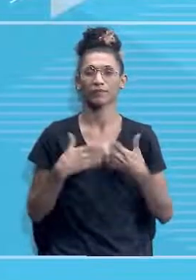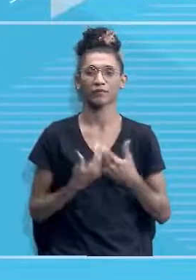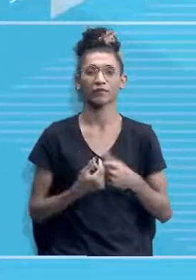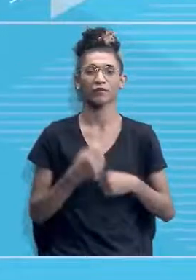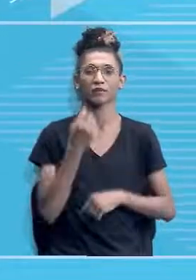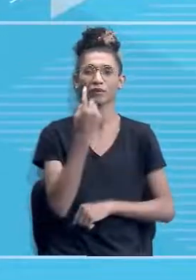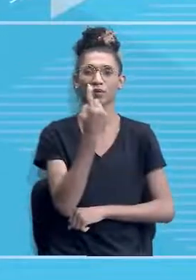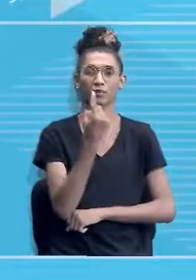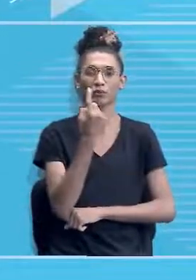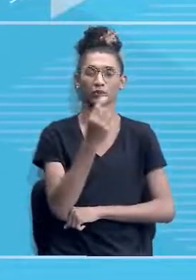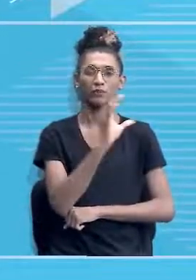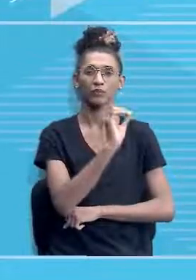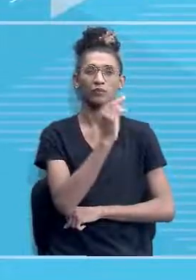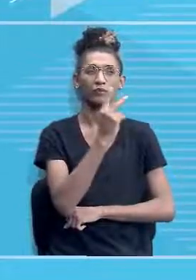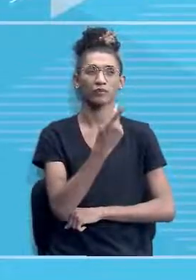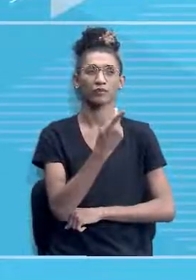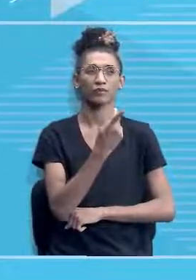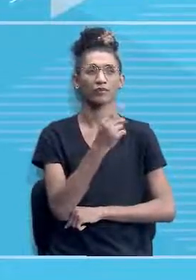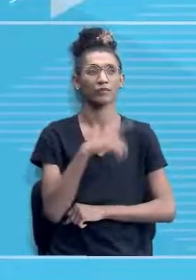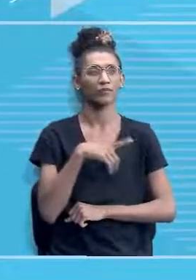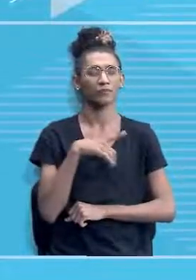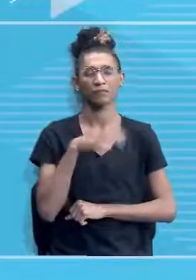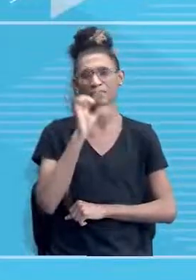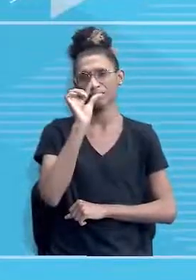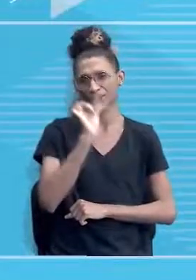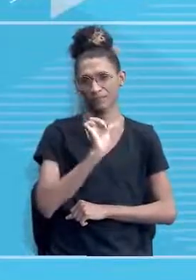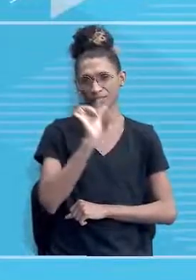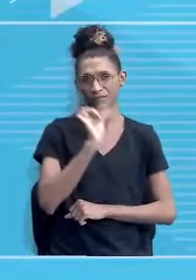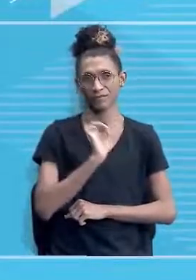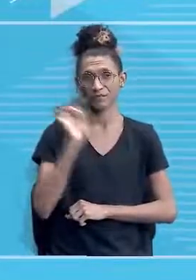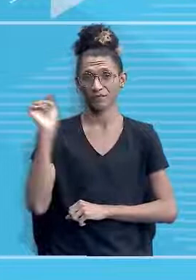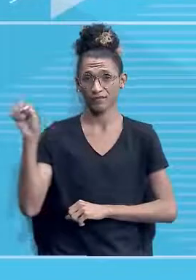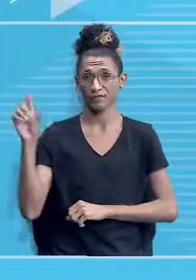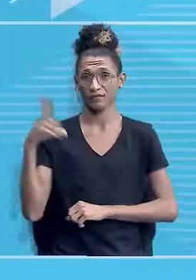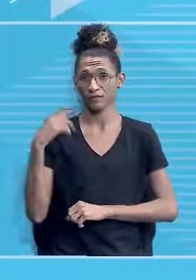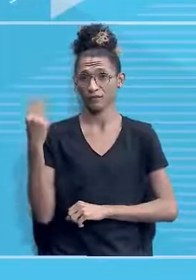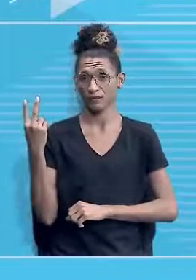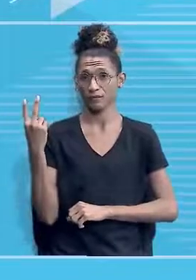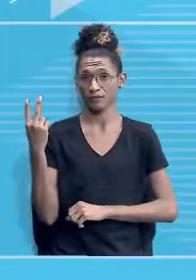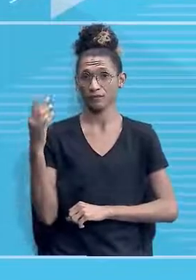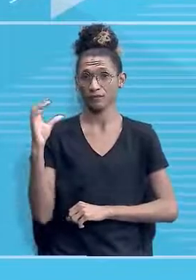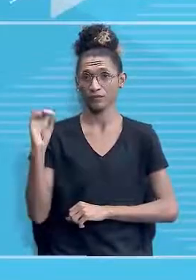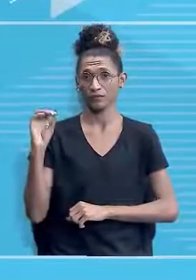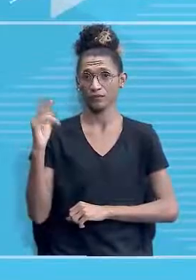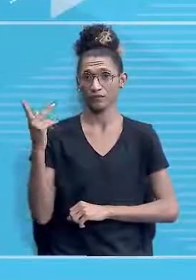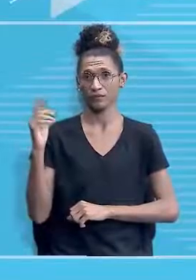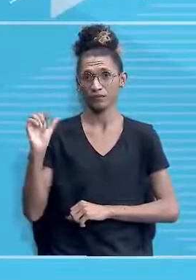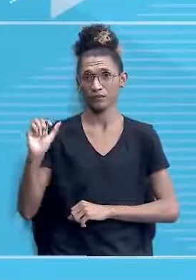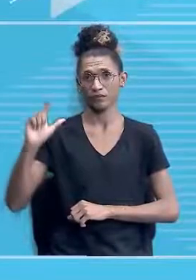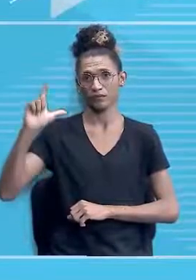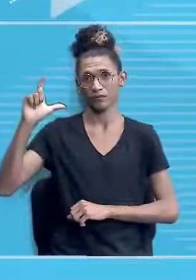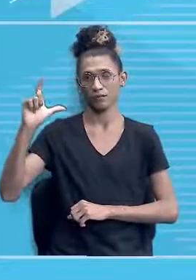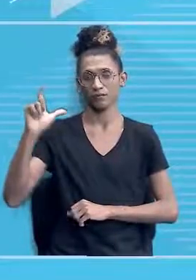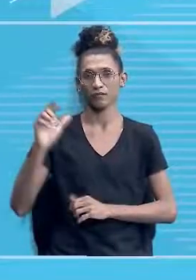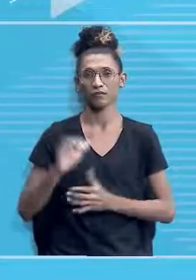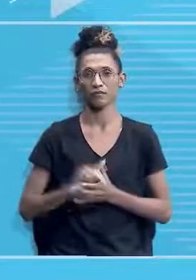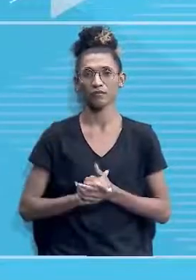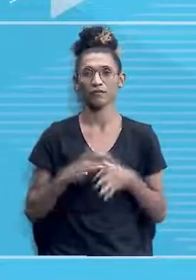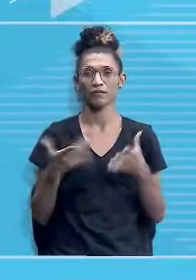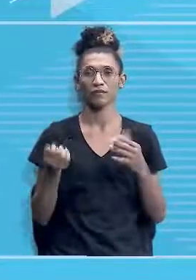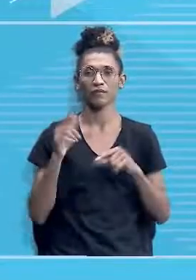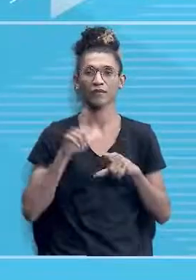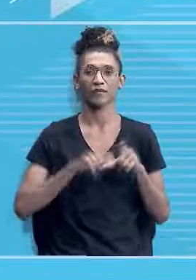aqui que só tem uma hidroxila apresenta menor ponto de ebulição do que esse outro que tem duas com a letra B